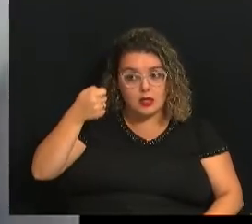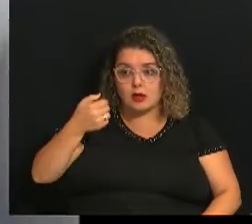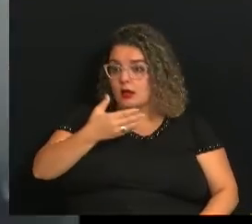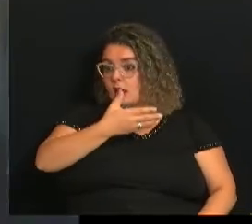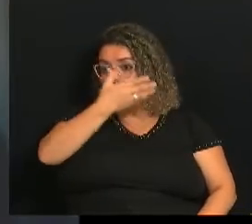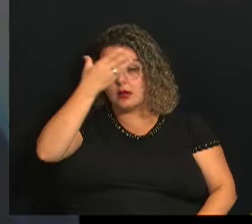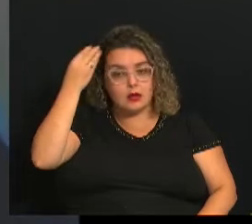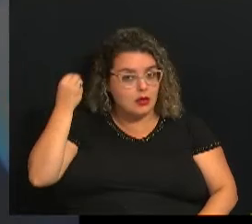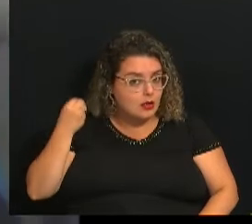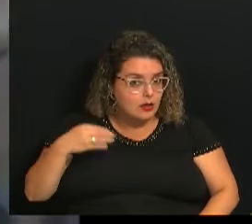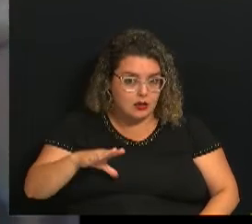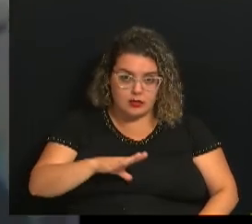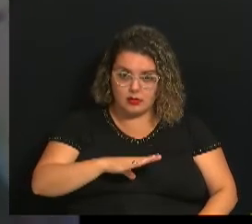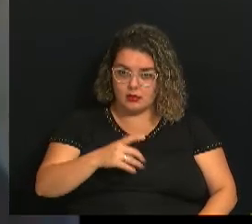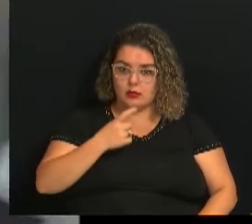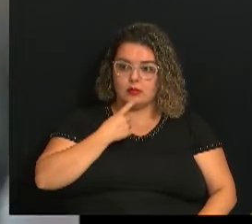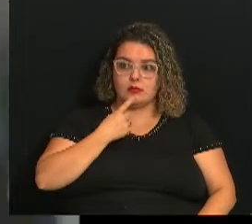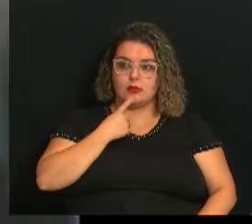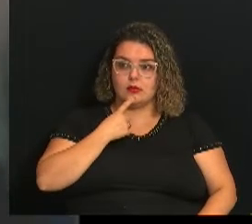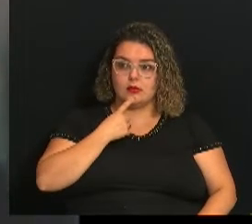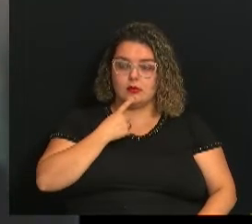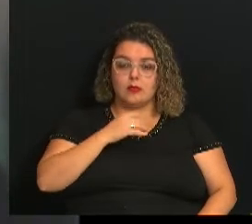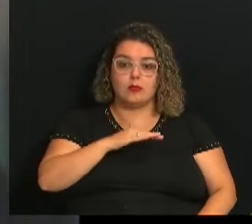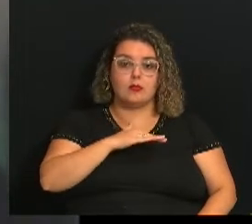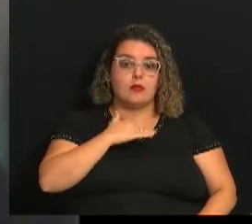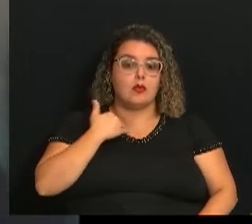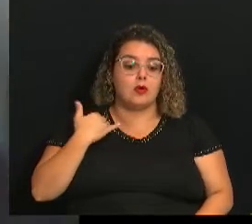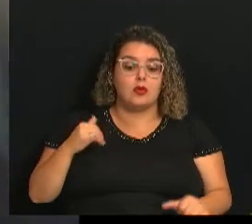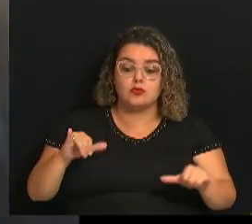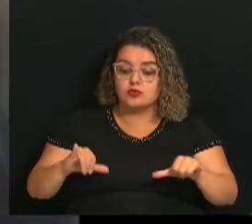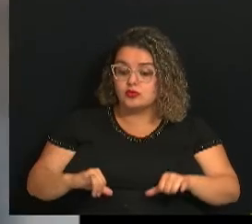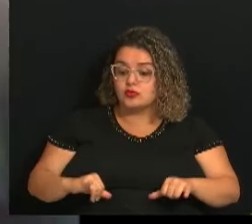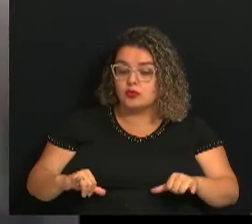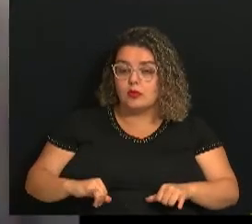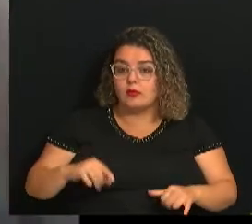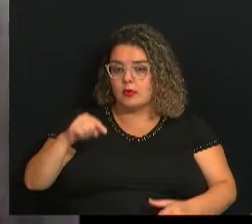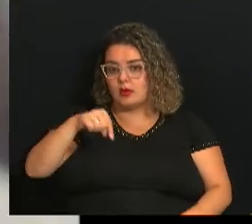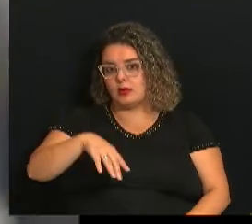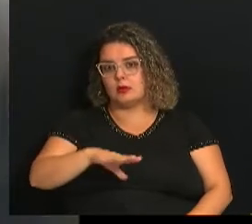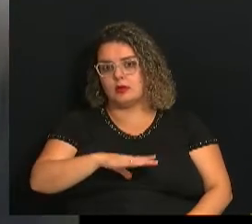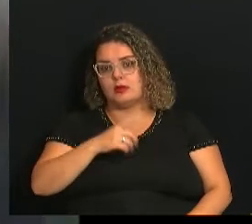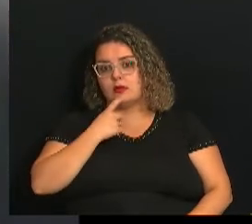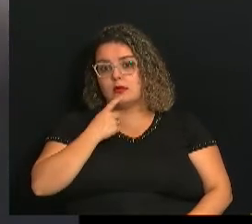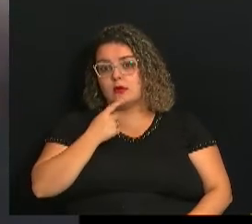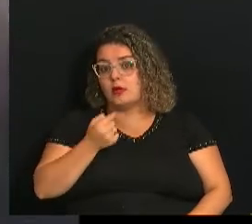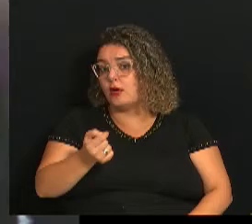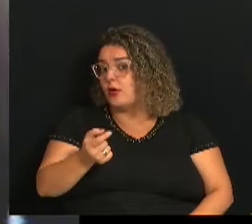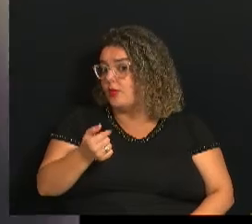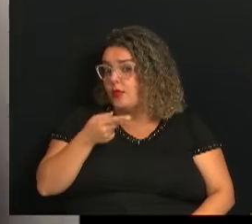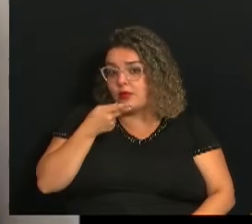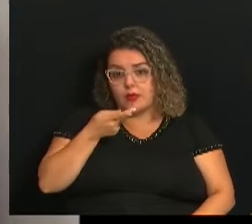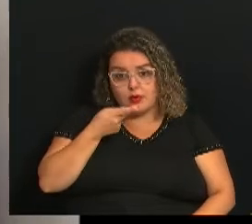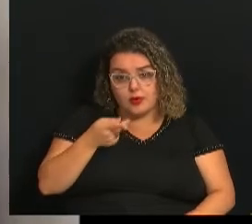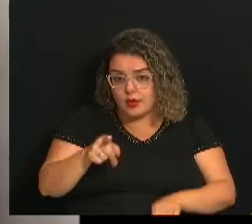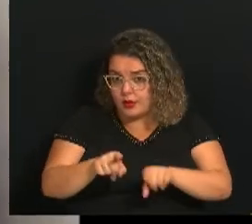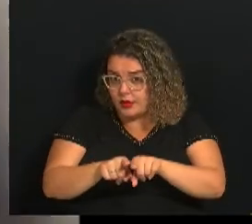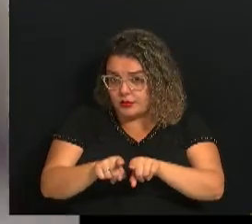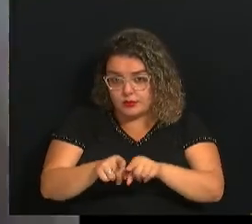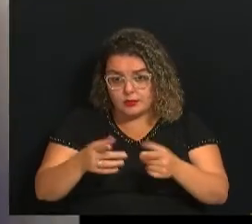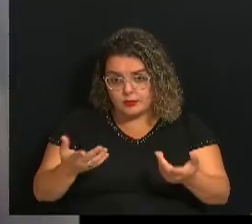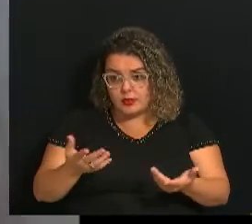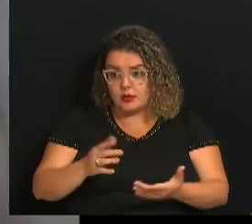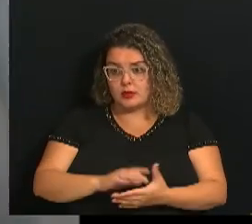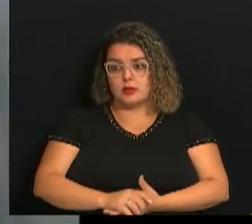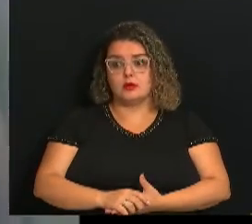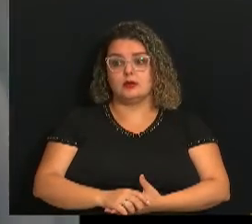essa cidade, que morreu à míngua nessa cidade. E é pouco falado isso, inclusive. O nome